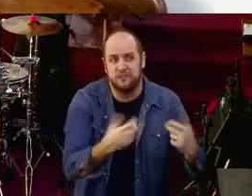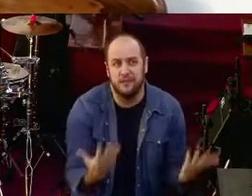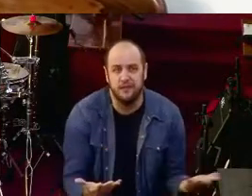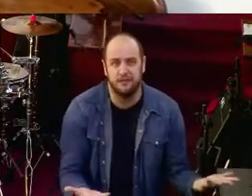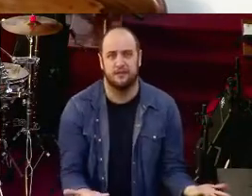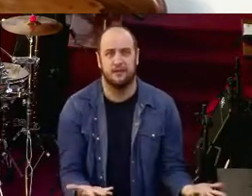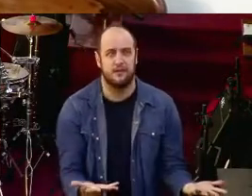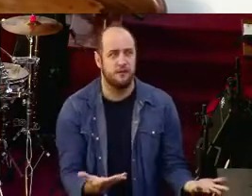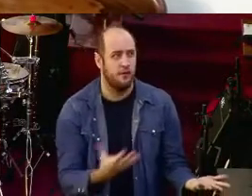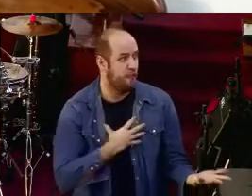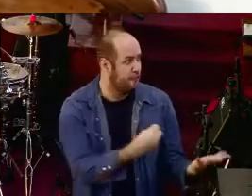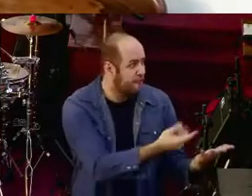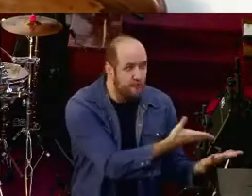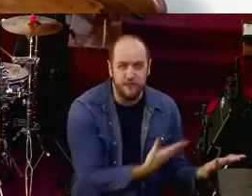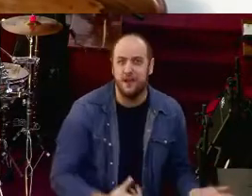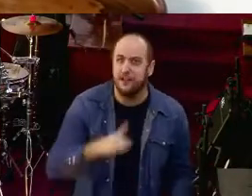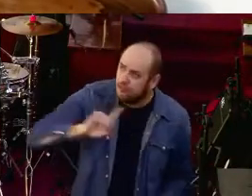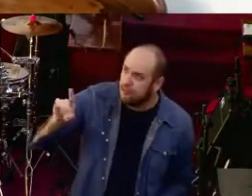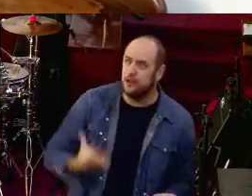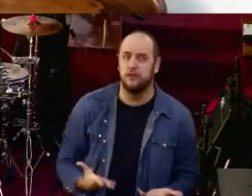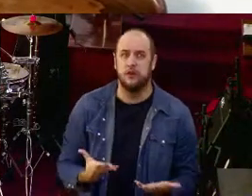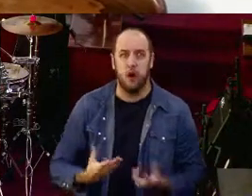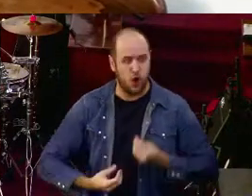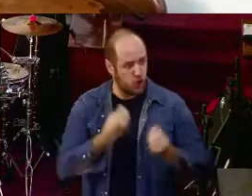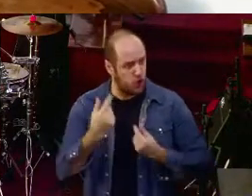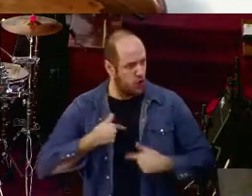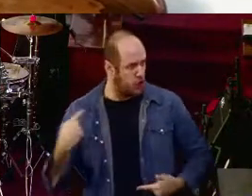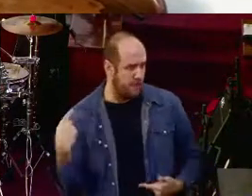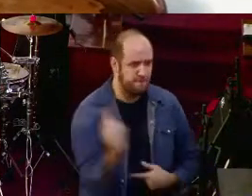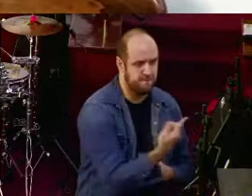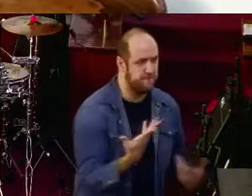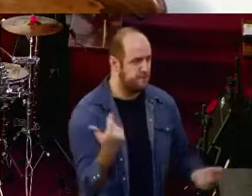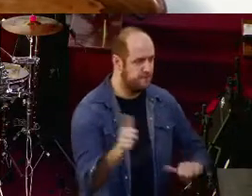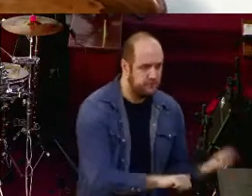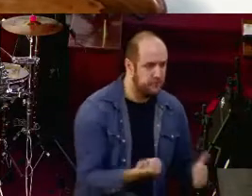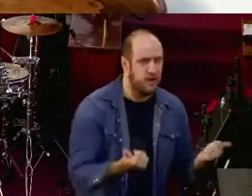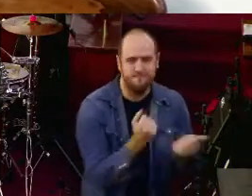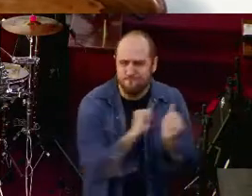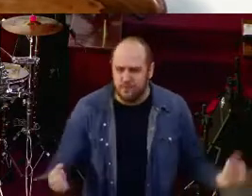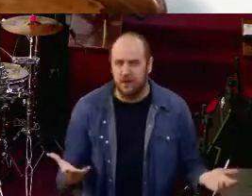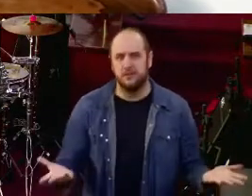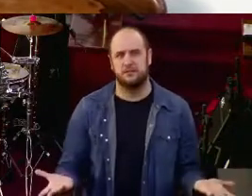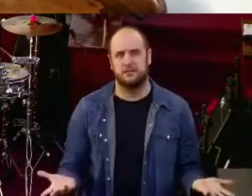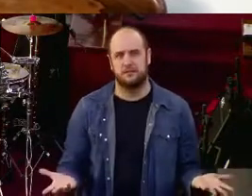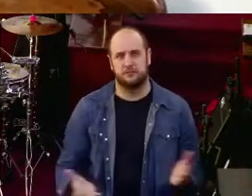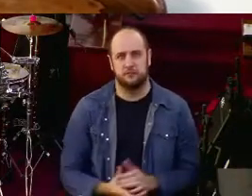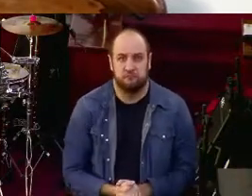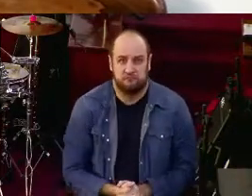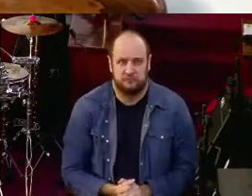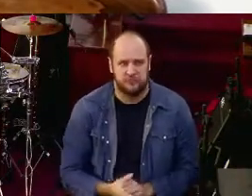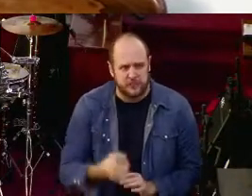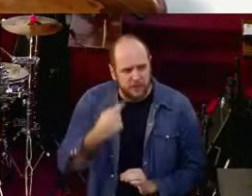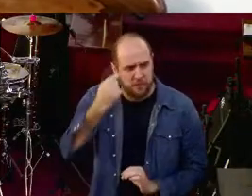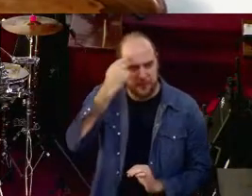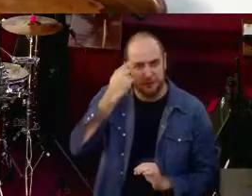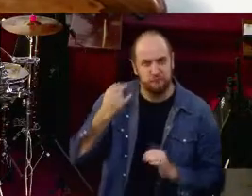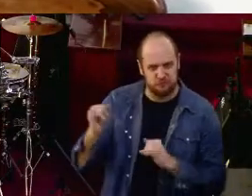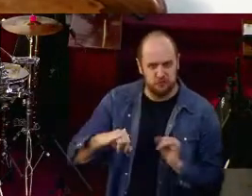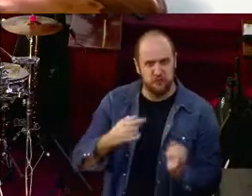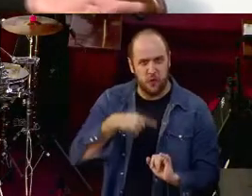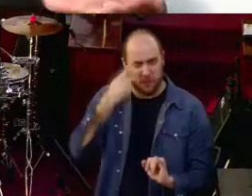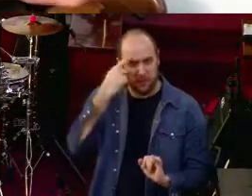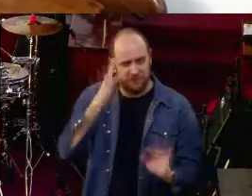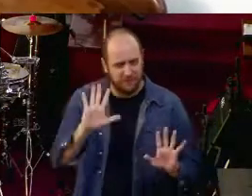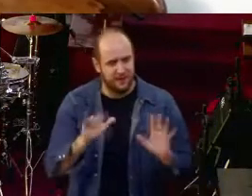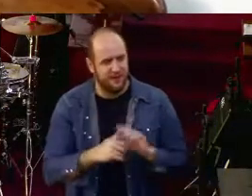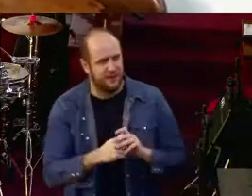Filho de Deus. Como é que eu farei isso? Talvez ele pensasse, Talvez, se eu fizer isso, como é que eu